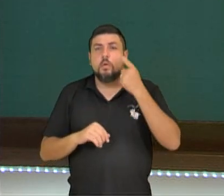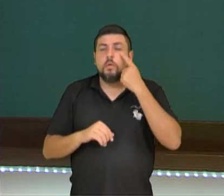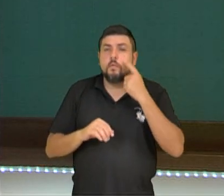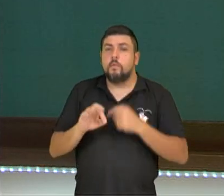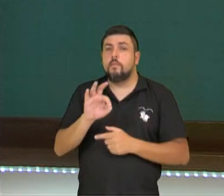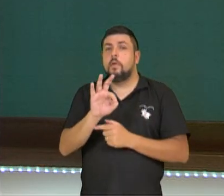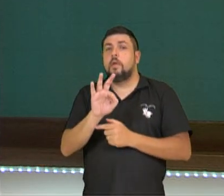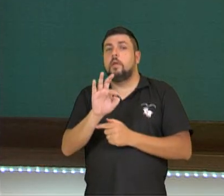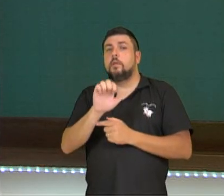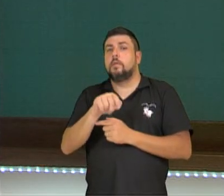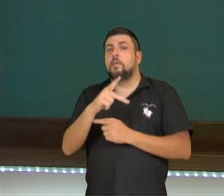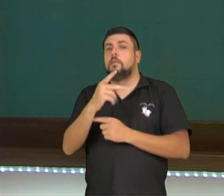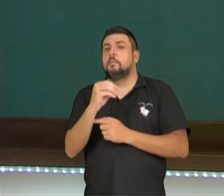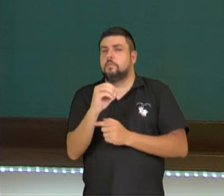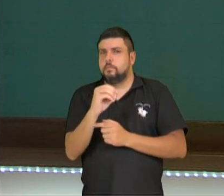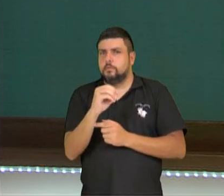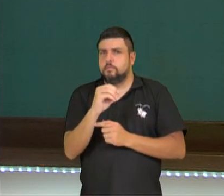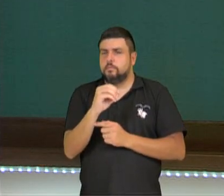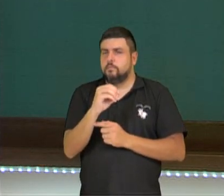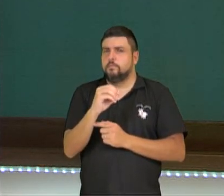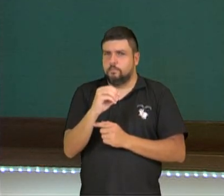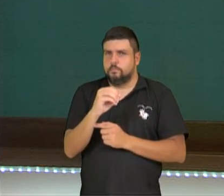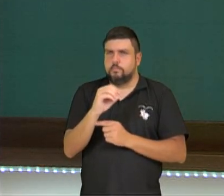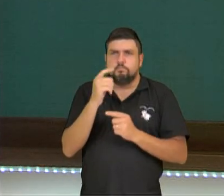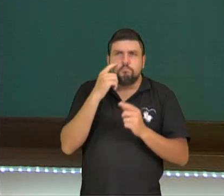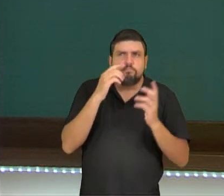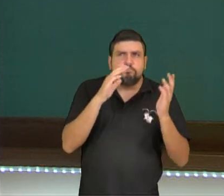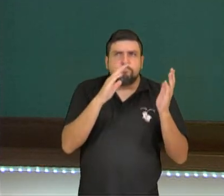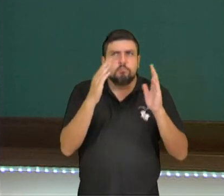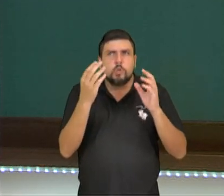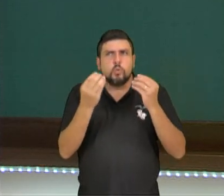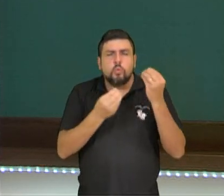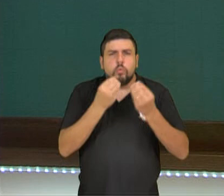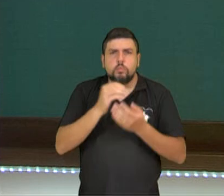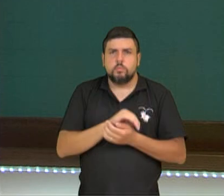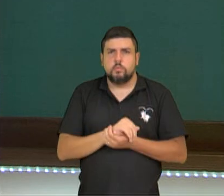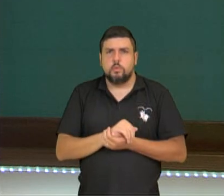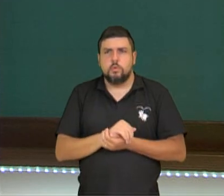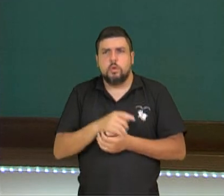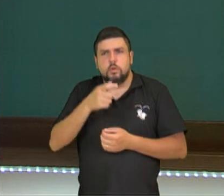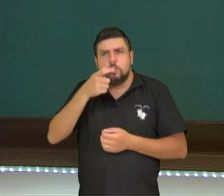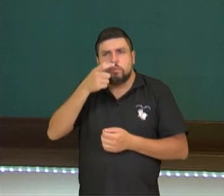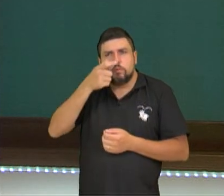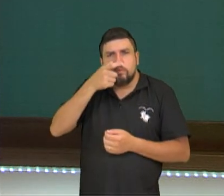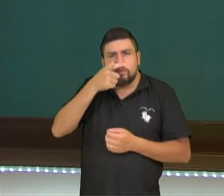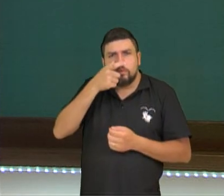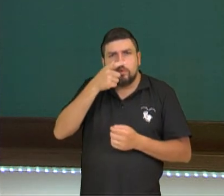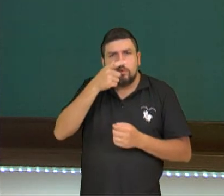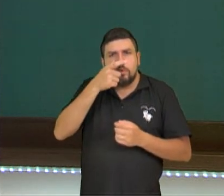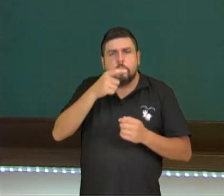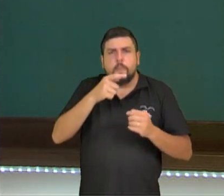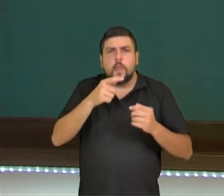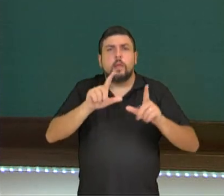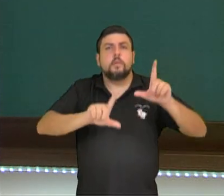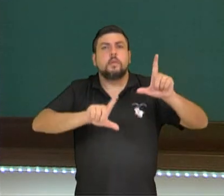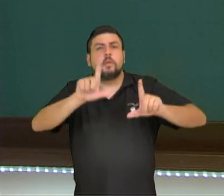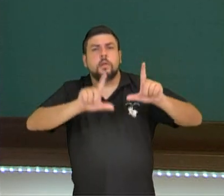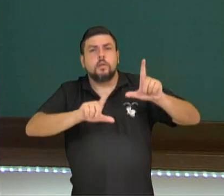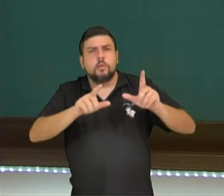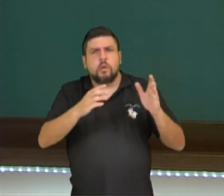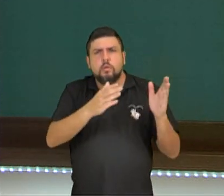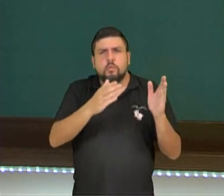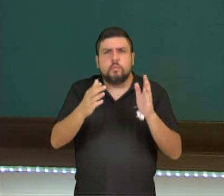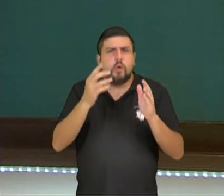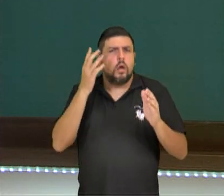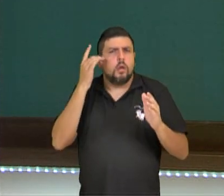tempo atmosférico, né? Nós assistimos à previsão do tempo e não do clima. Então, por isso, é